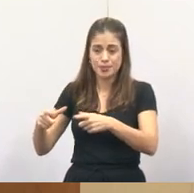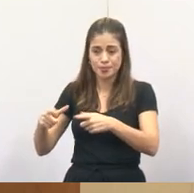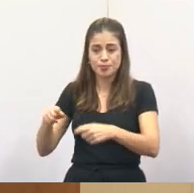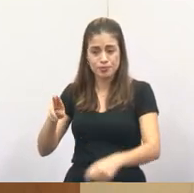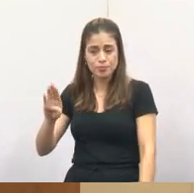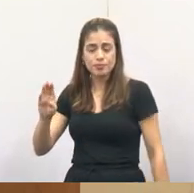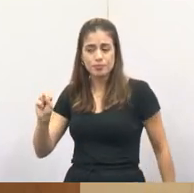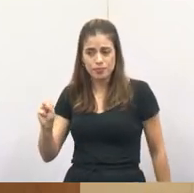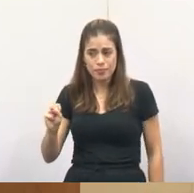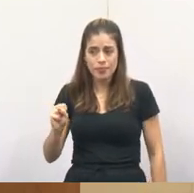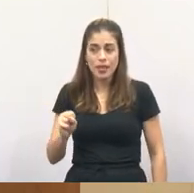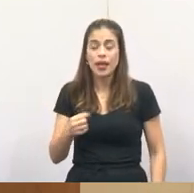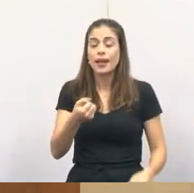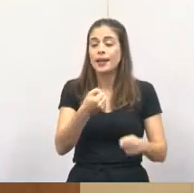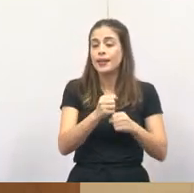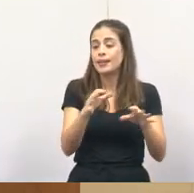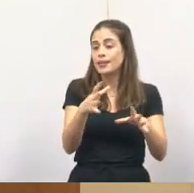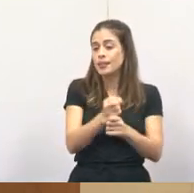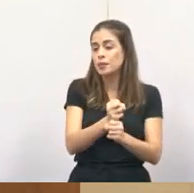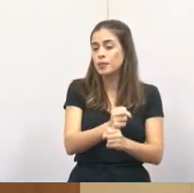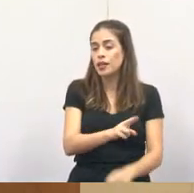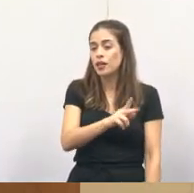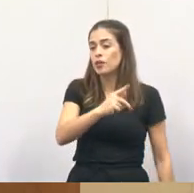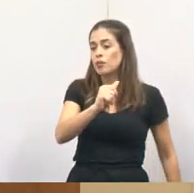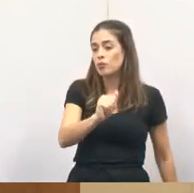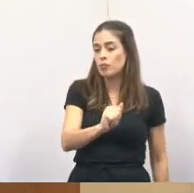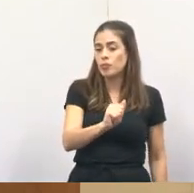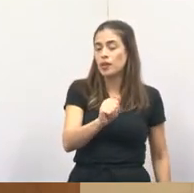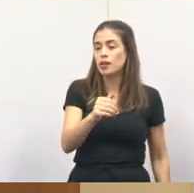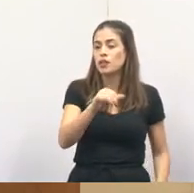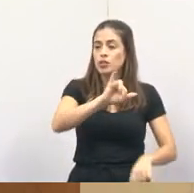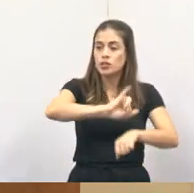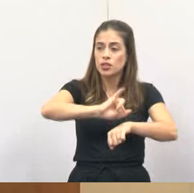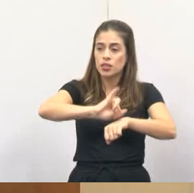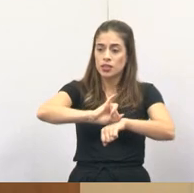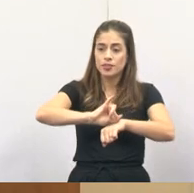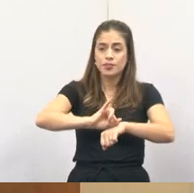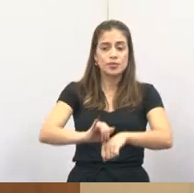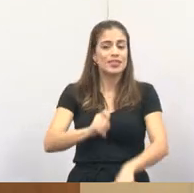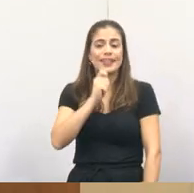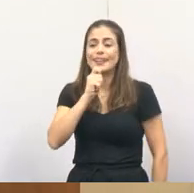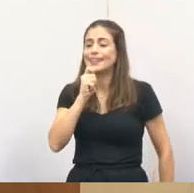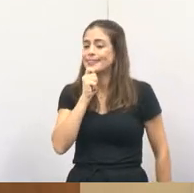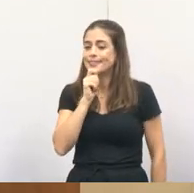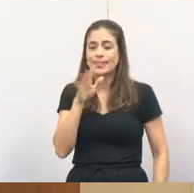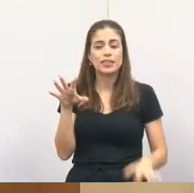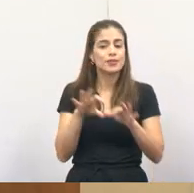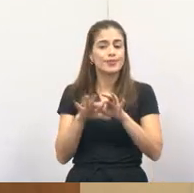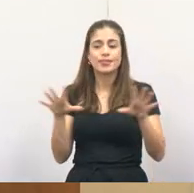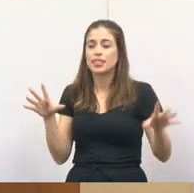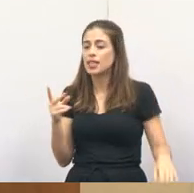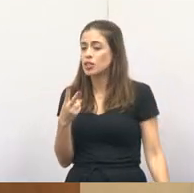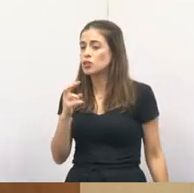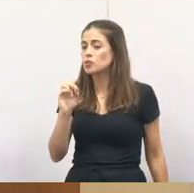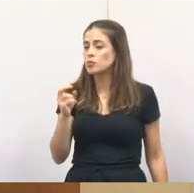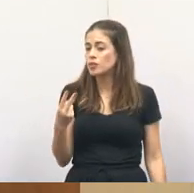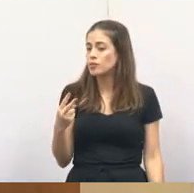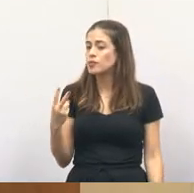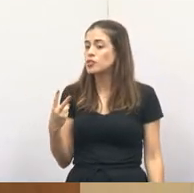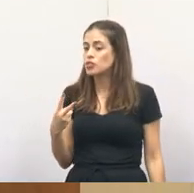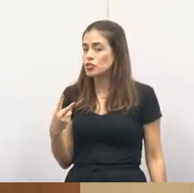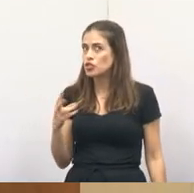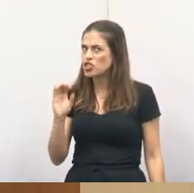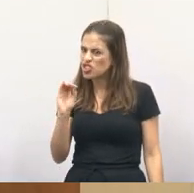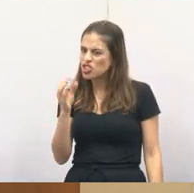terminar a UPA do centro que disseram que se iria ser entregue em 2020 e até agora não foi entregue para a população de